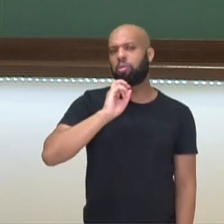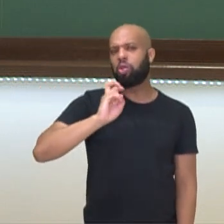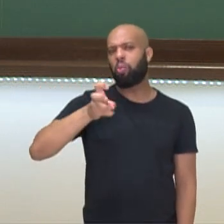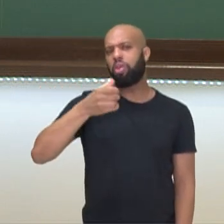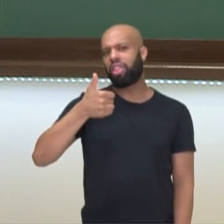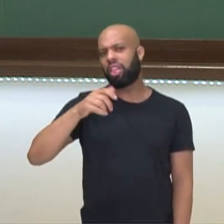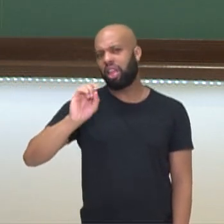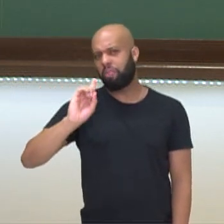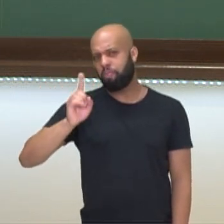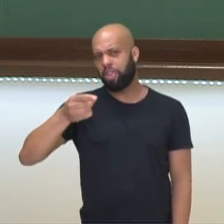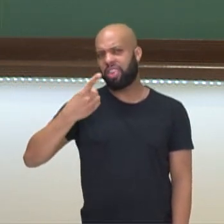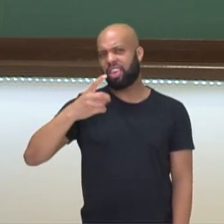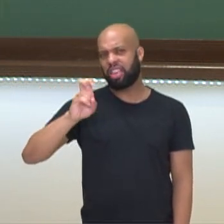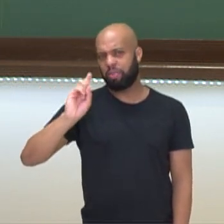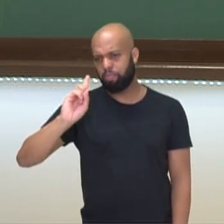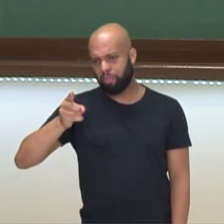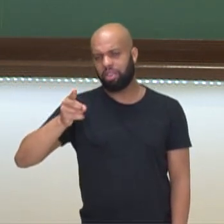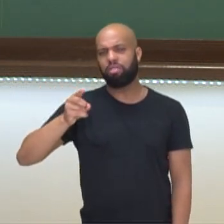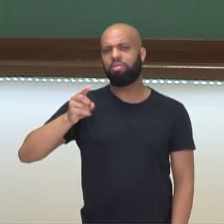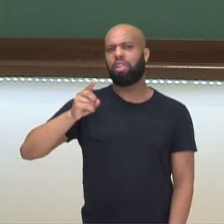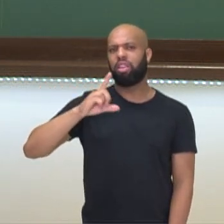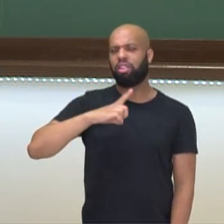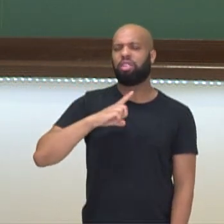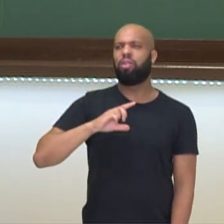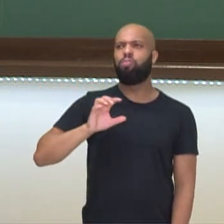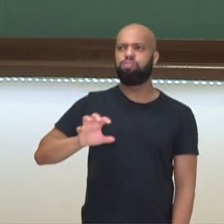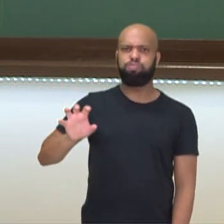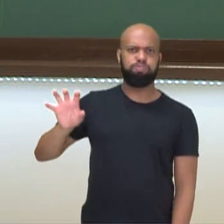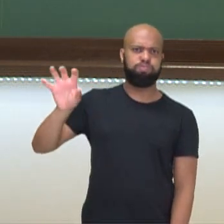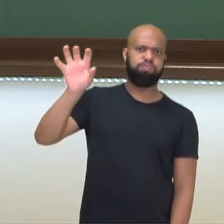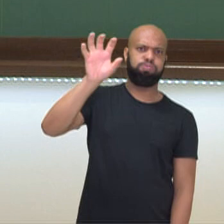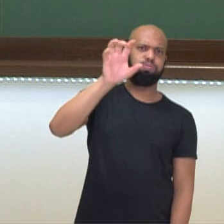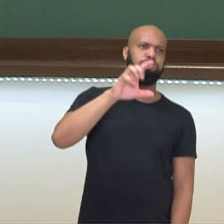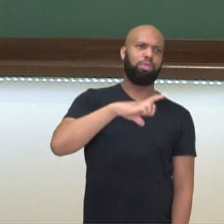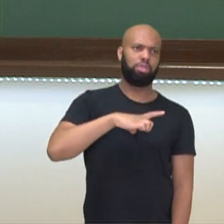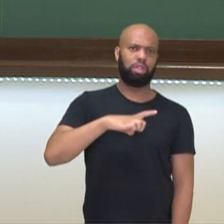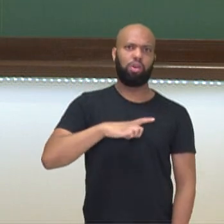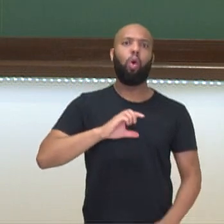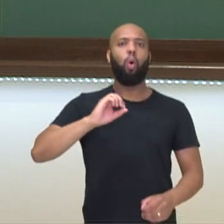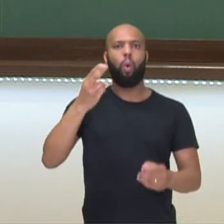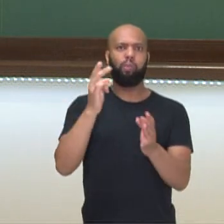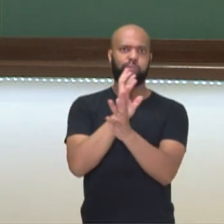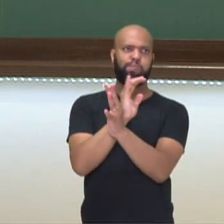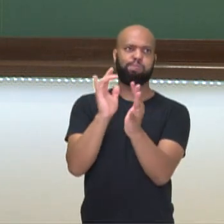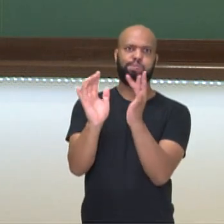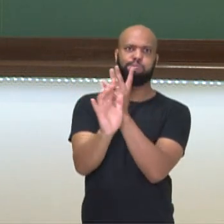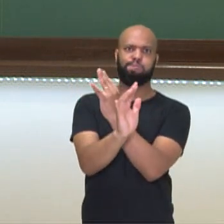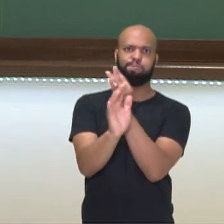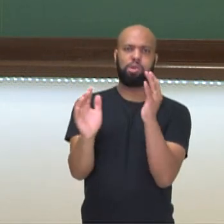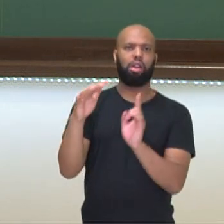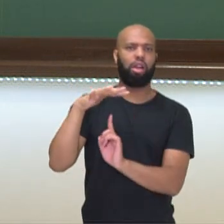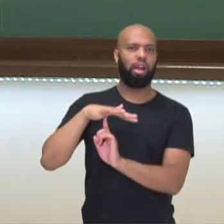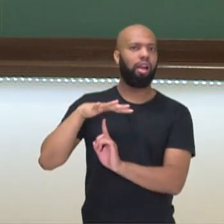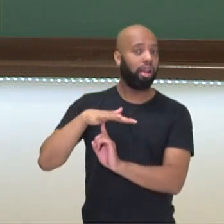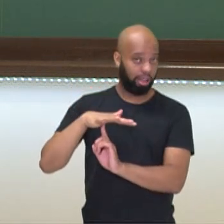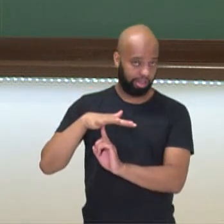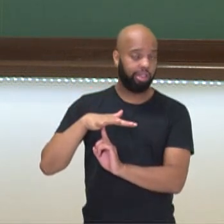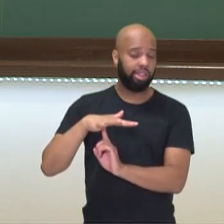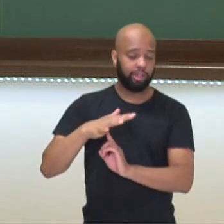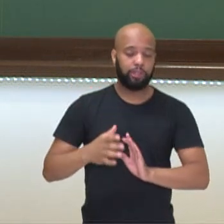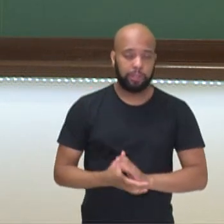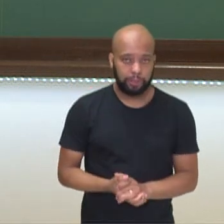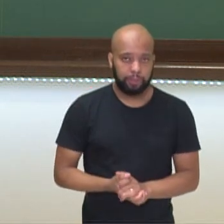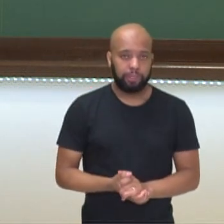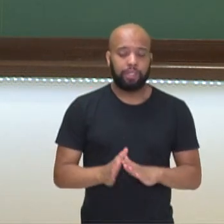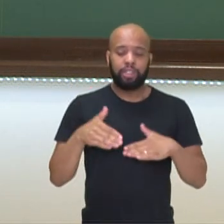mil, 15 mil, um grande centro regional ou até uma metrópole paranaense.